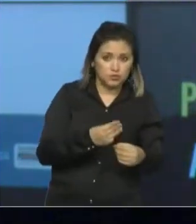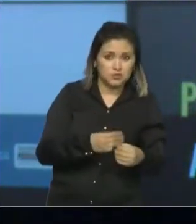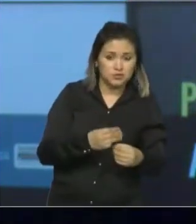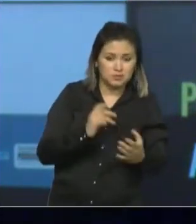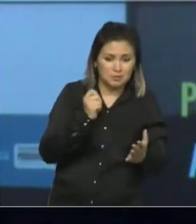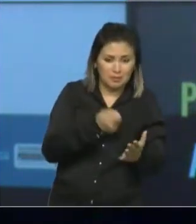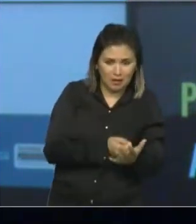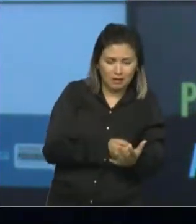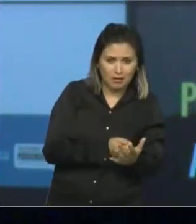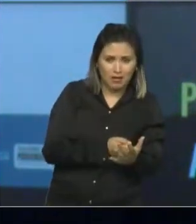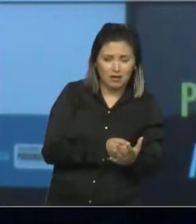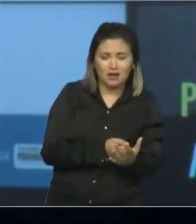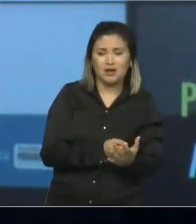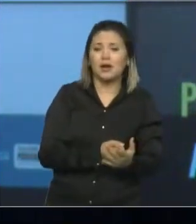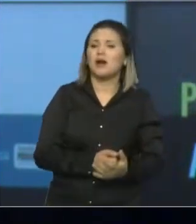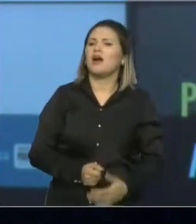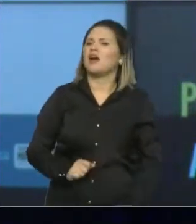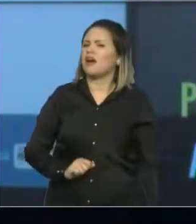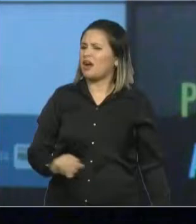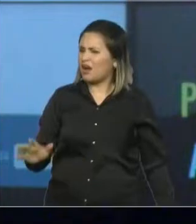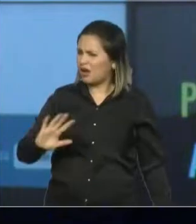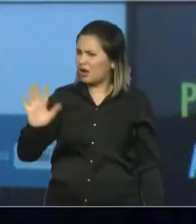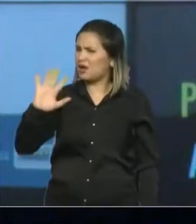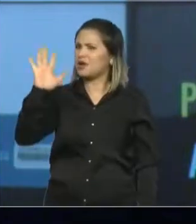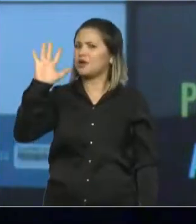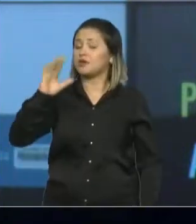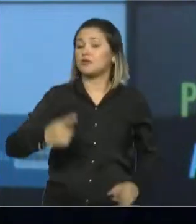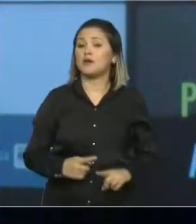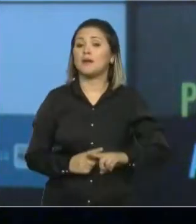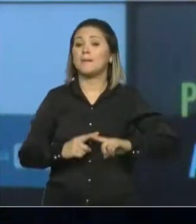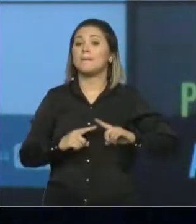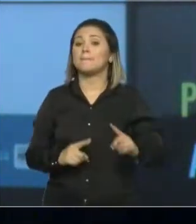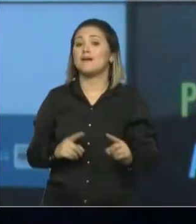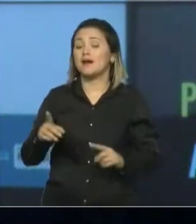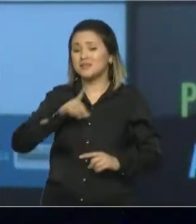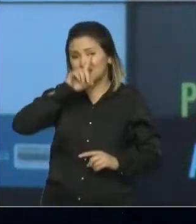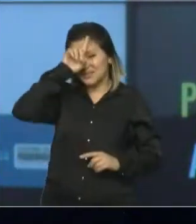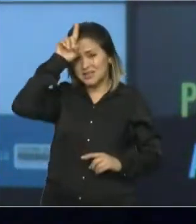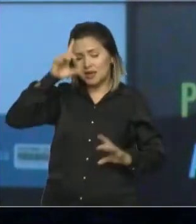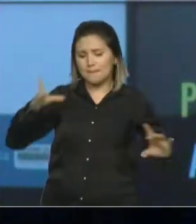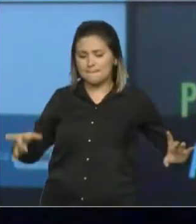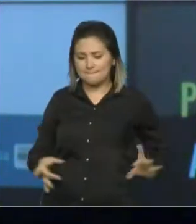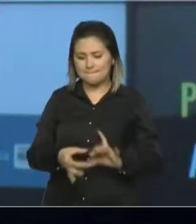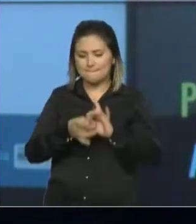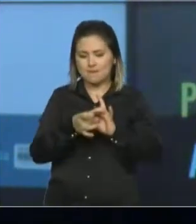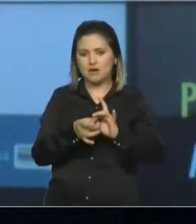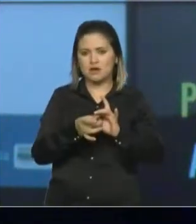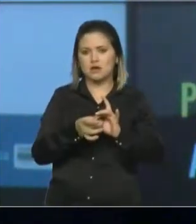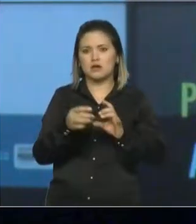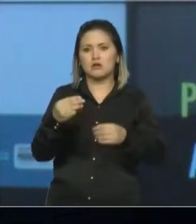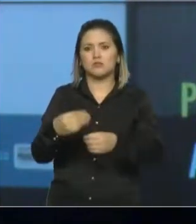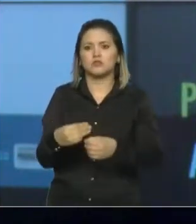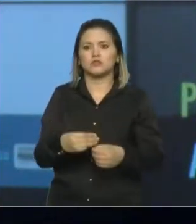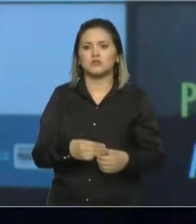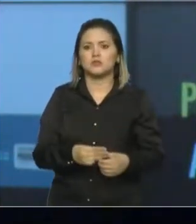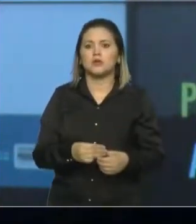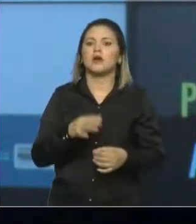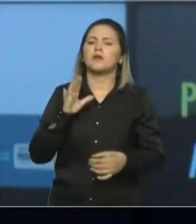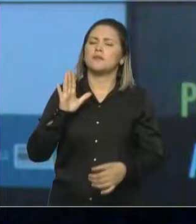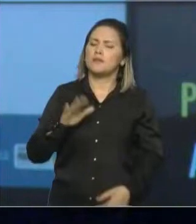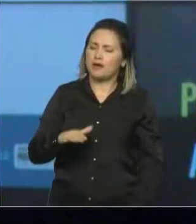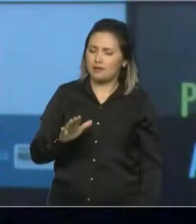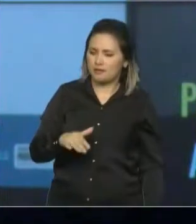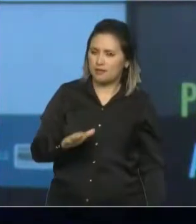cria a ideia do consórcio, vocês vão ver como fica muito barato. Por quê? Porque o Estado entra, pode passar. E aí eu queria que a